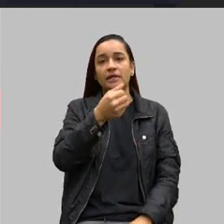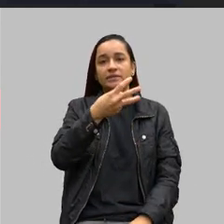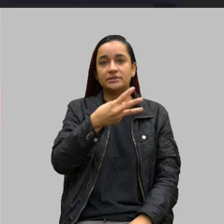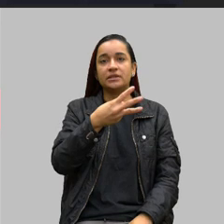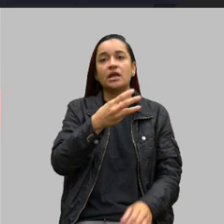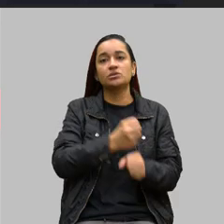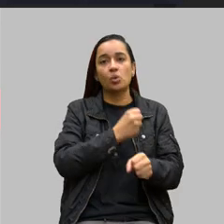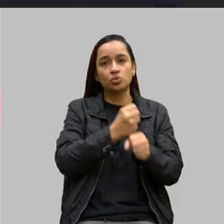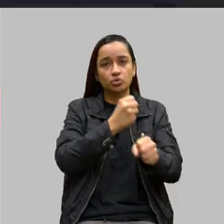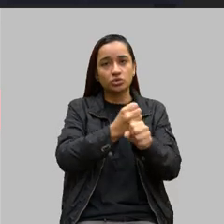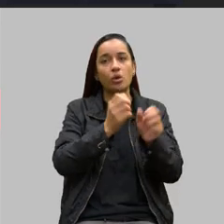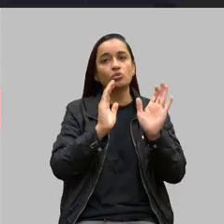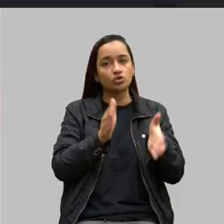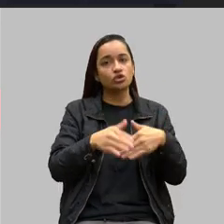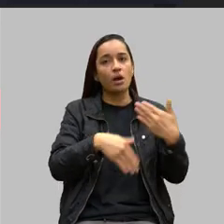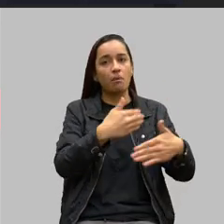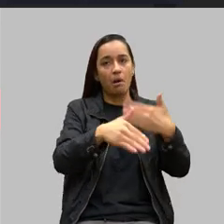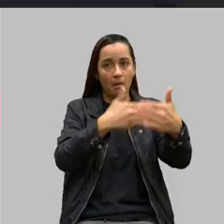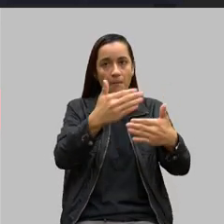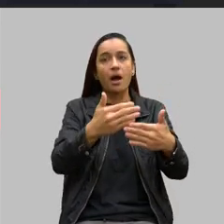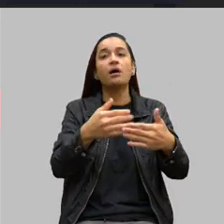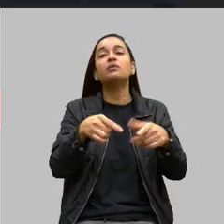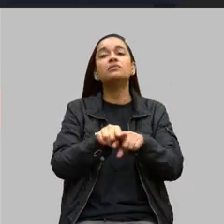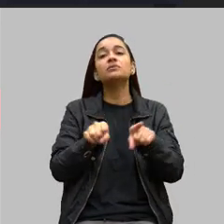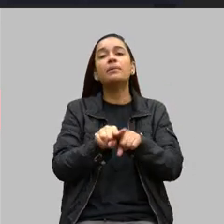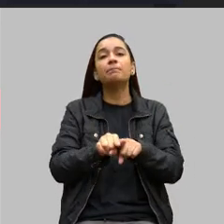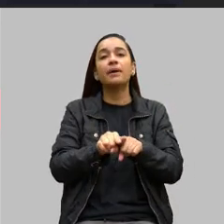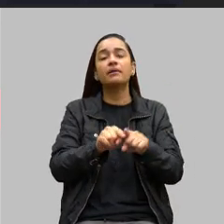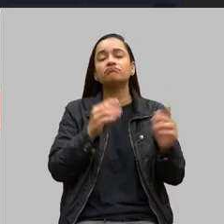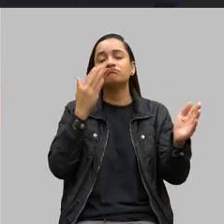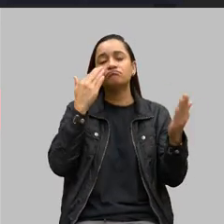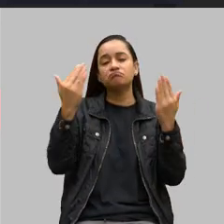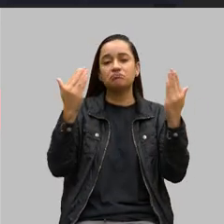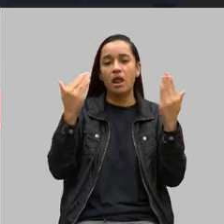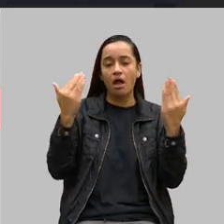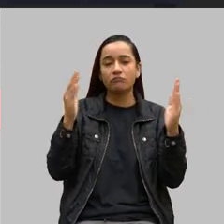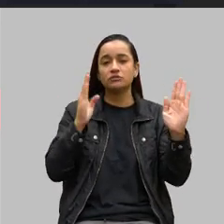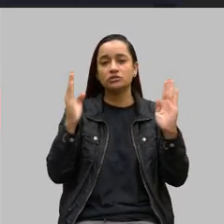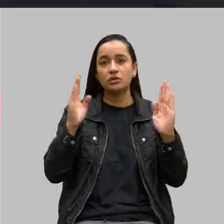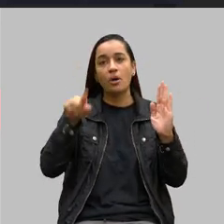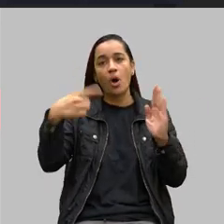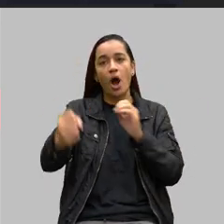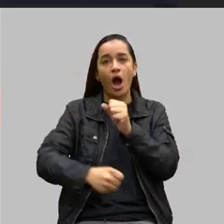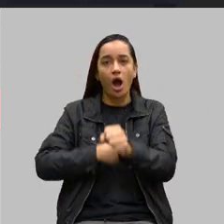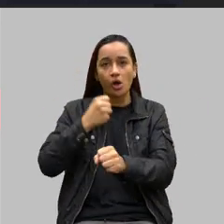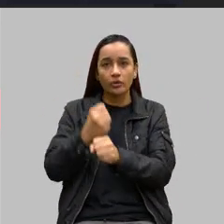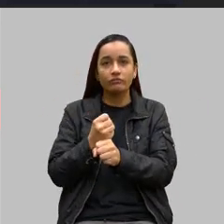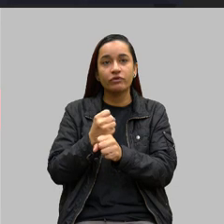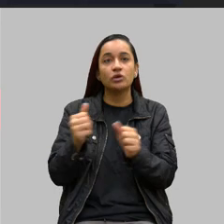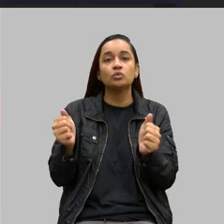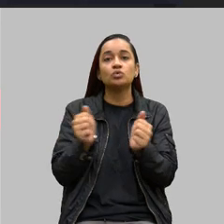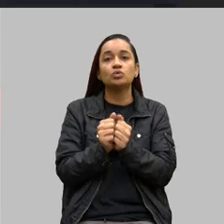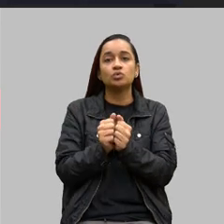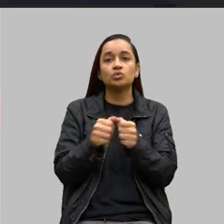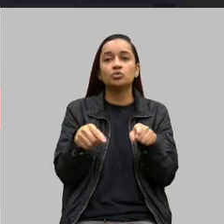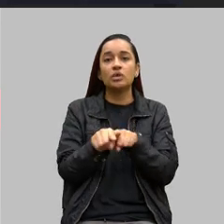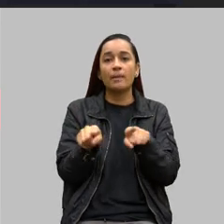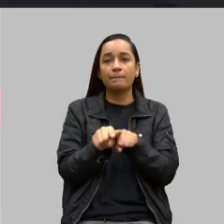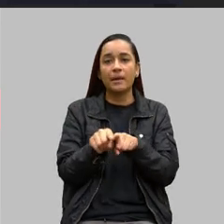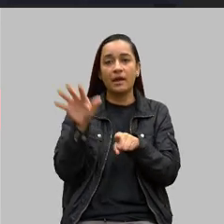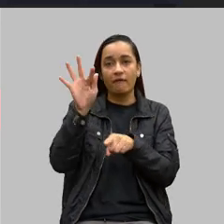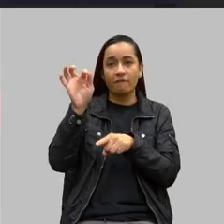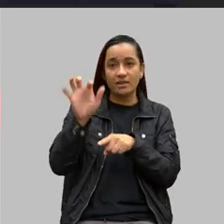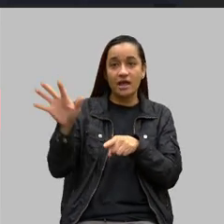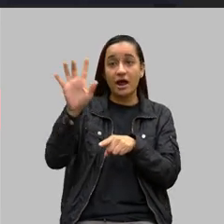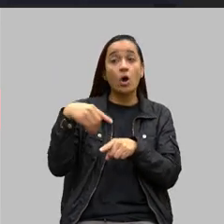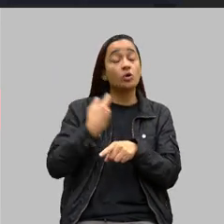andamento com o nosso programa de concessões previstos aí eh os leilões pro próximo ano e com os leilões federais também que a gente torce muito que